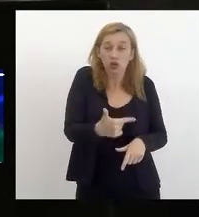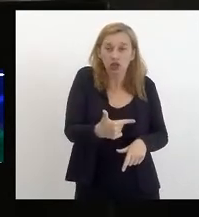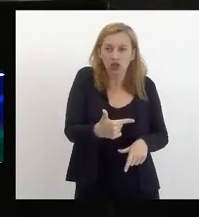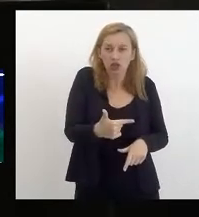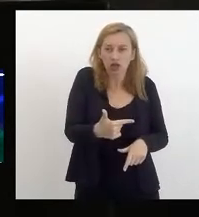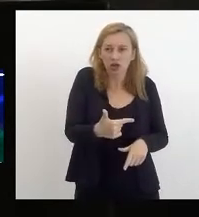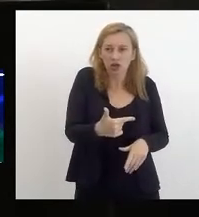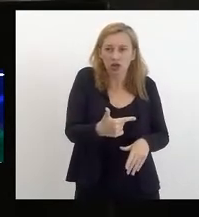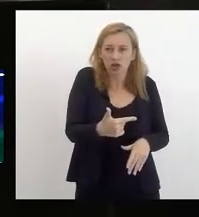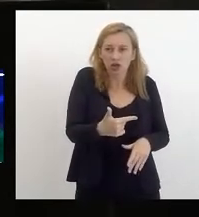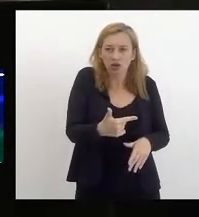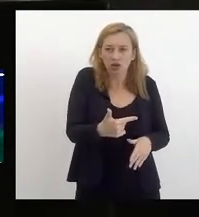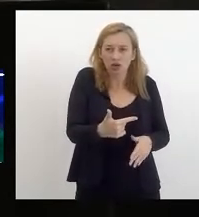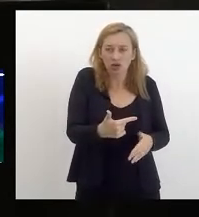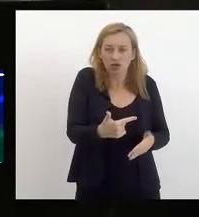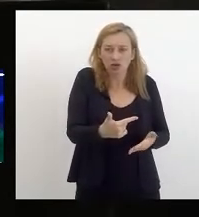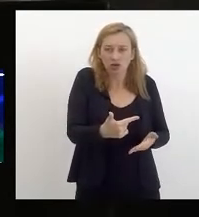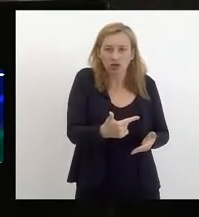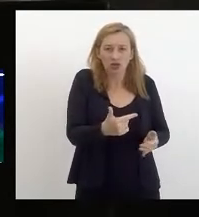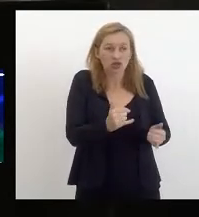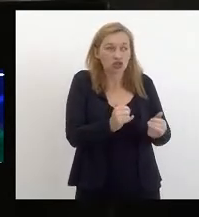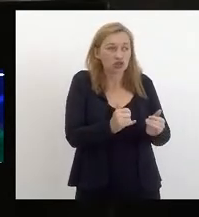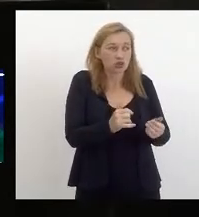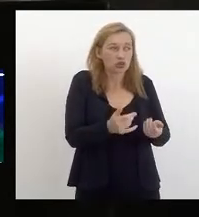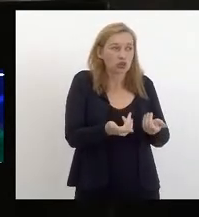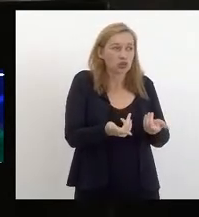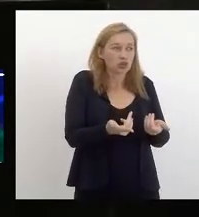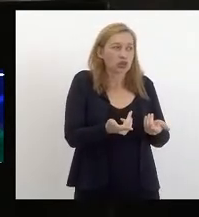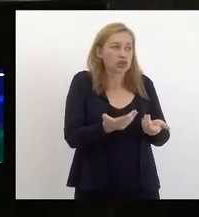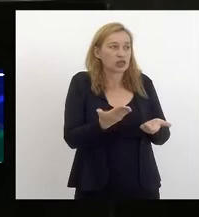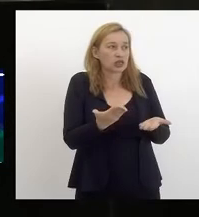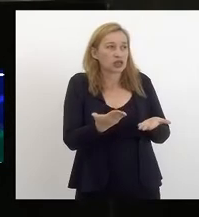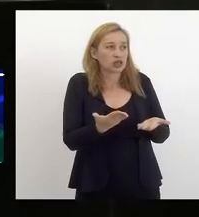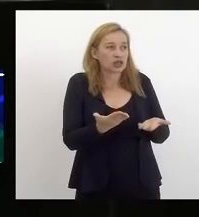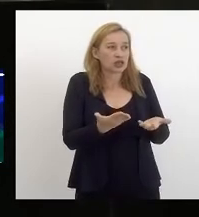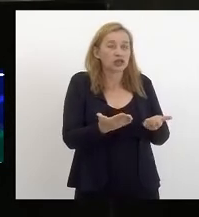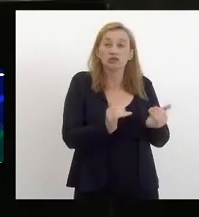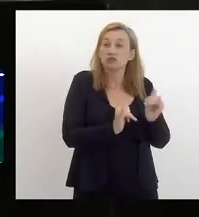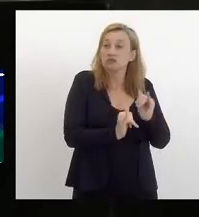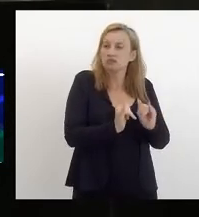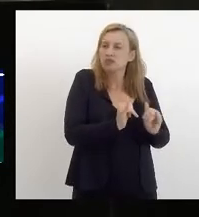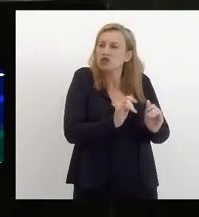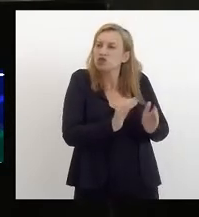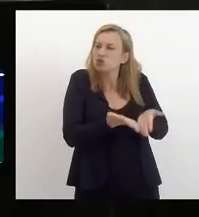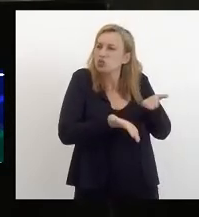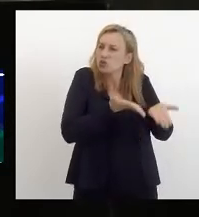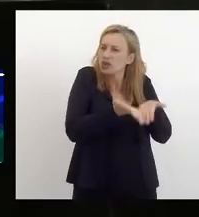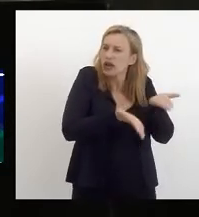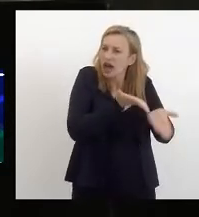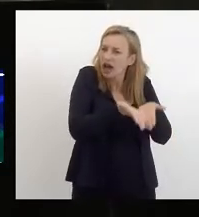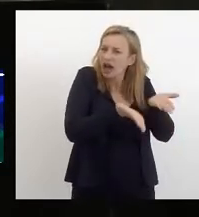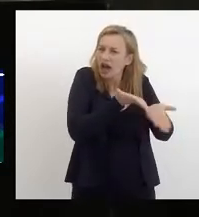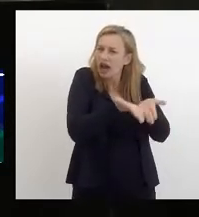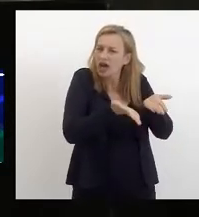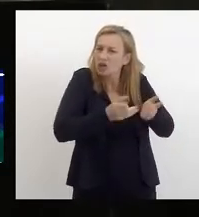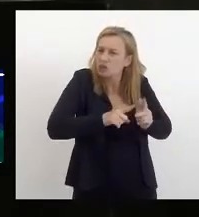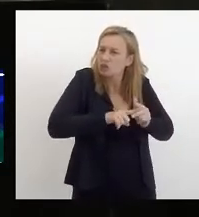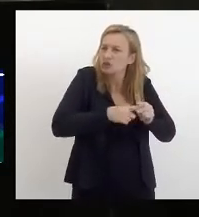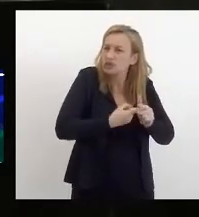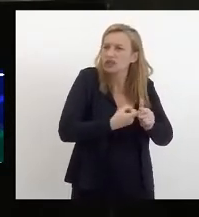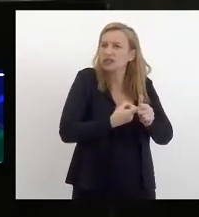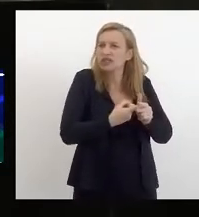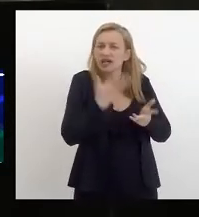algum tipo de prospecção de busca de informações para saber o que se passa saber do que se trata saber de estarem o que está em jogo